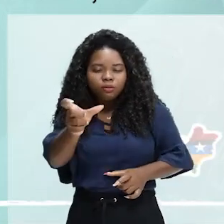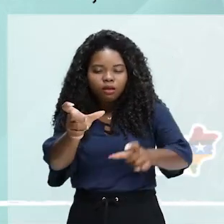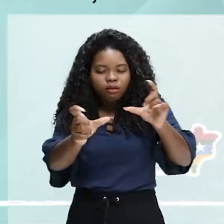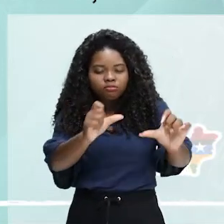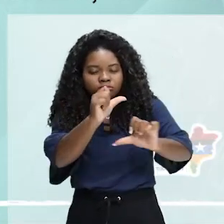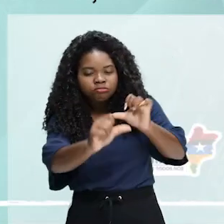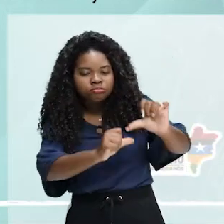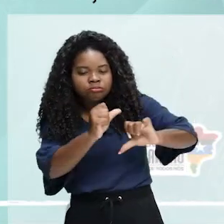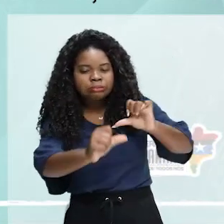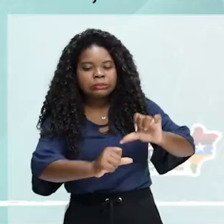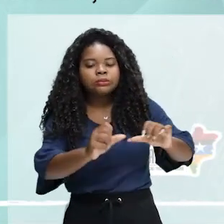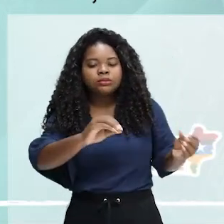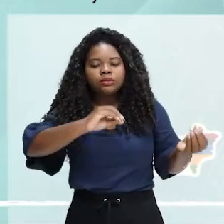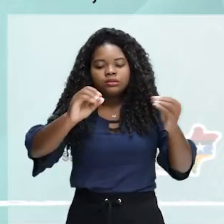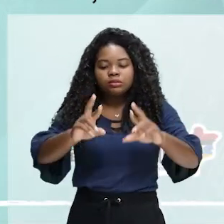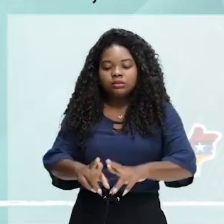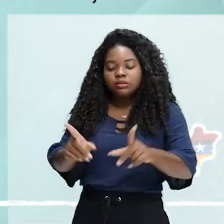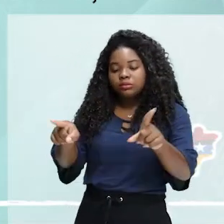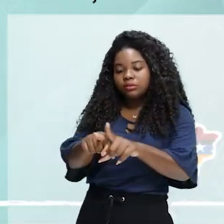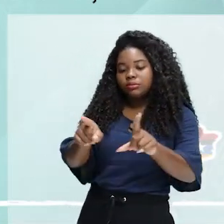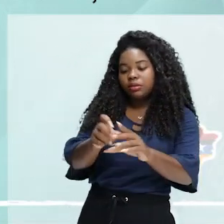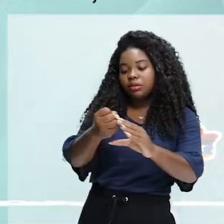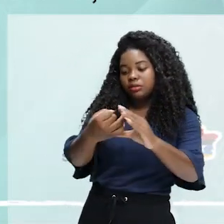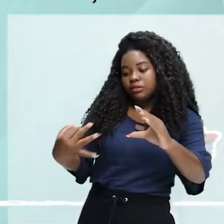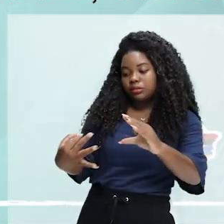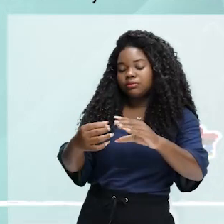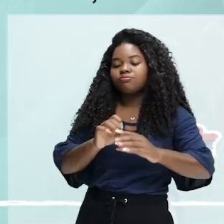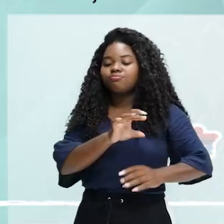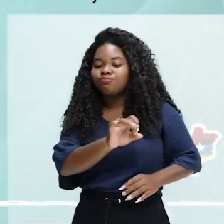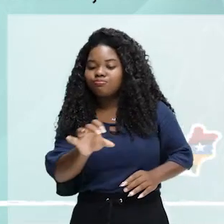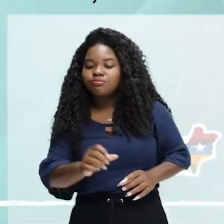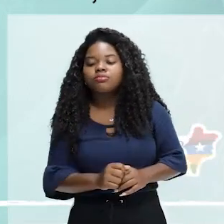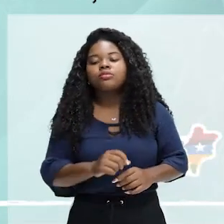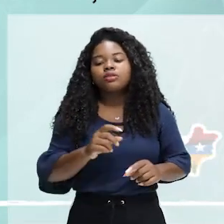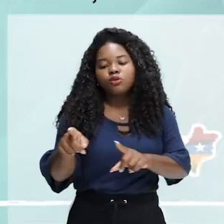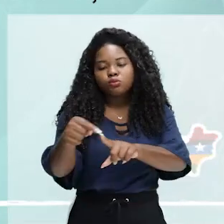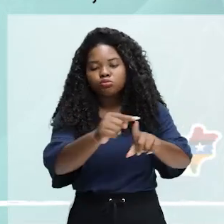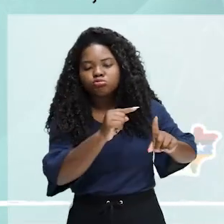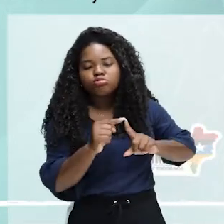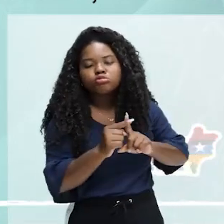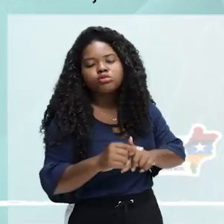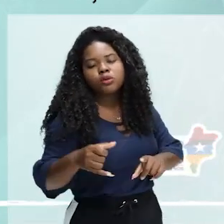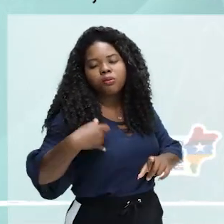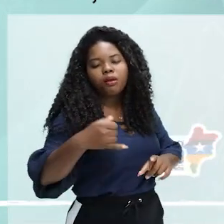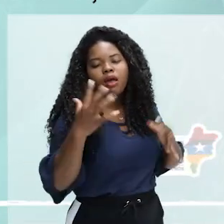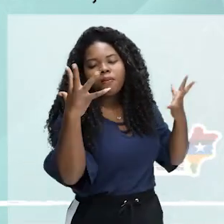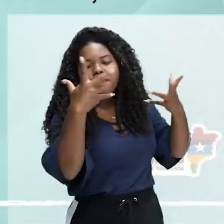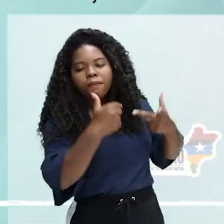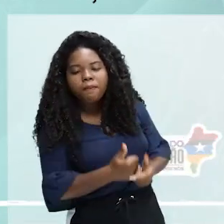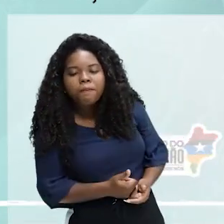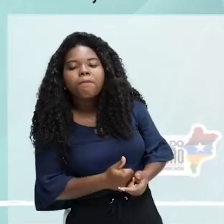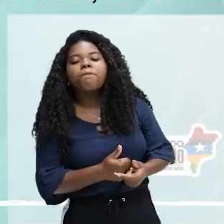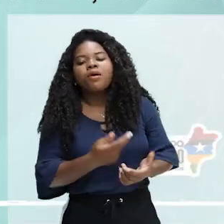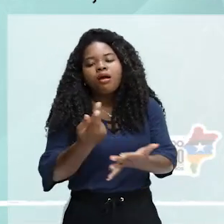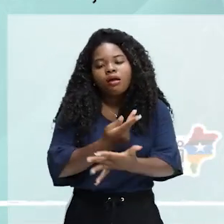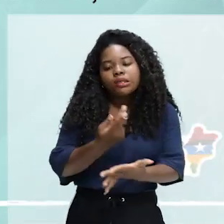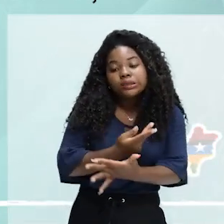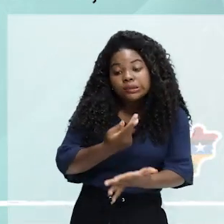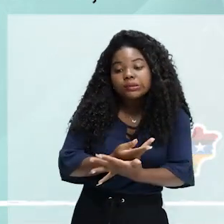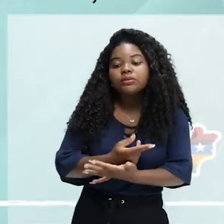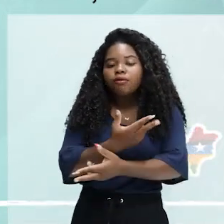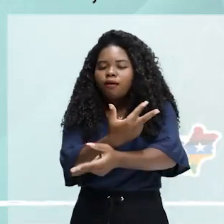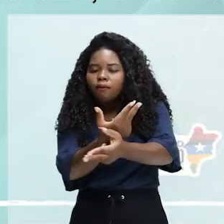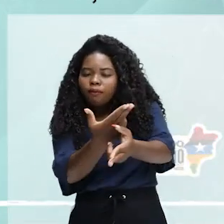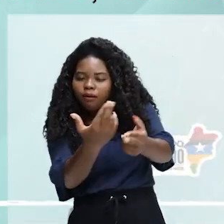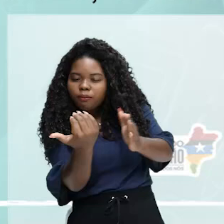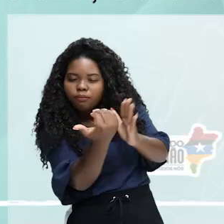substantivos, atribuindo-lhes certas características que identificam o tamanho, tipo, idade, beleza, defeitos, virtudes,